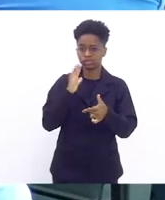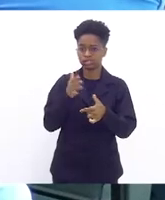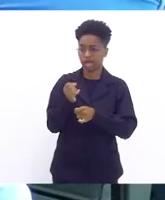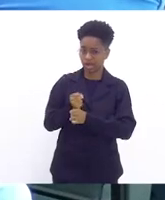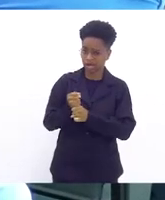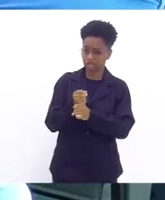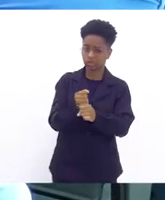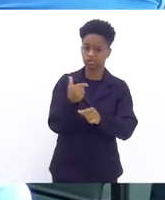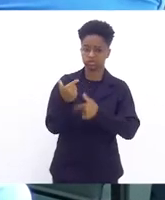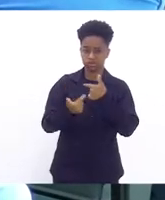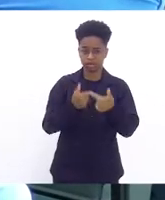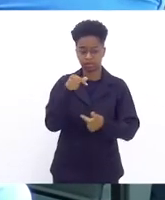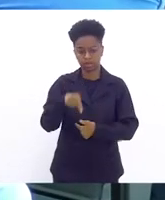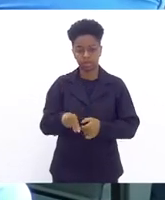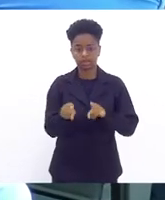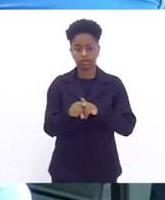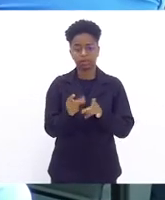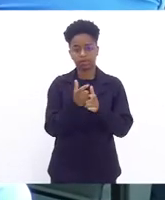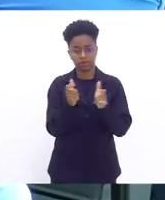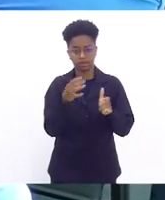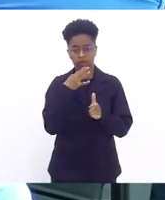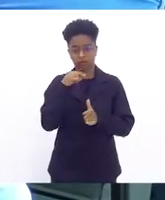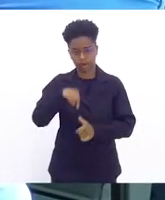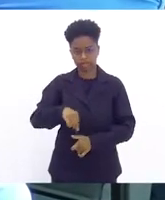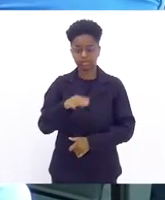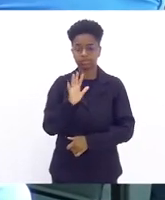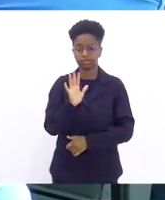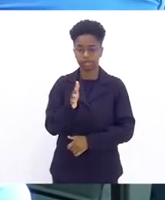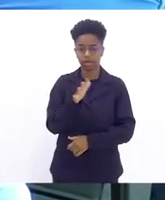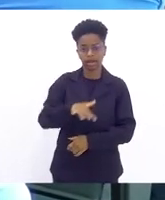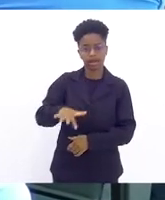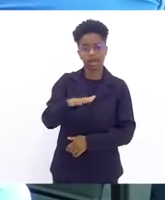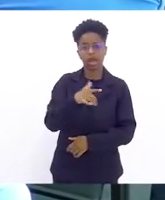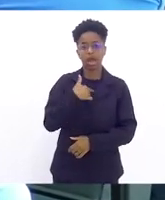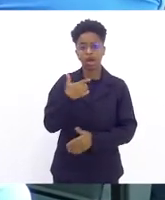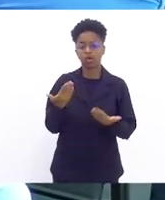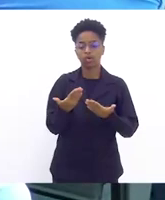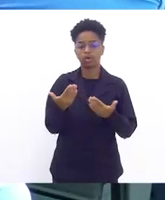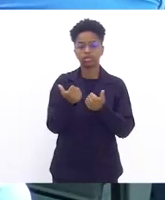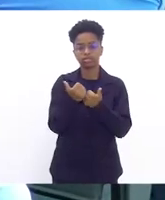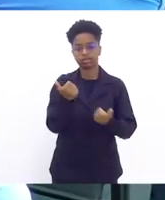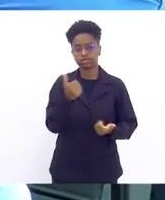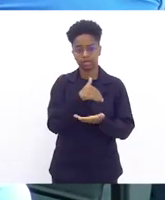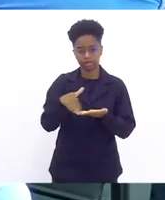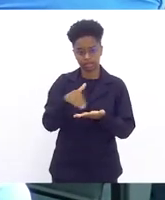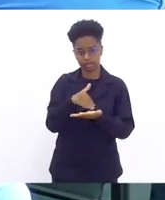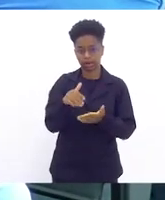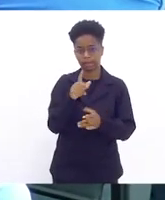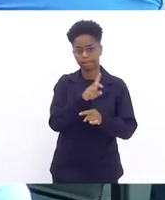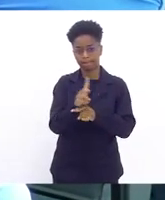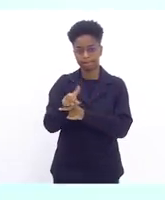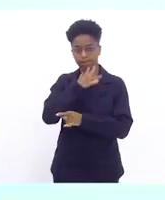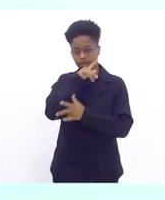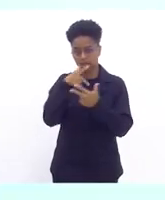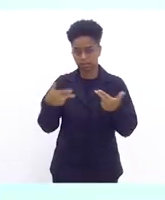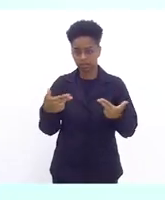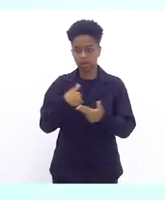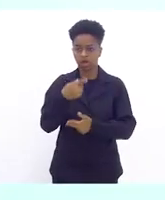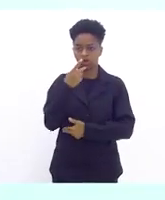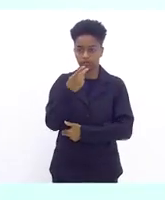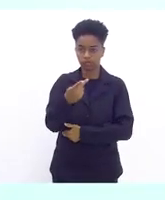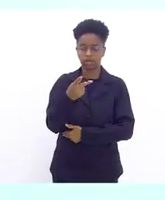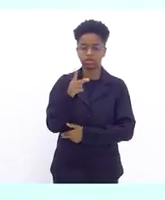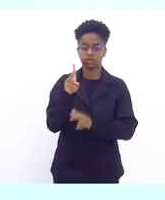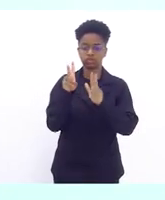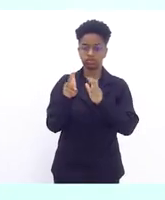inclusive o Jorge Felipe já conhece dentro da causa e agora eu sou sua psicalidade de proteção animal Eu vim falar de um projeto que já